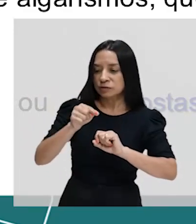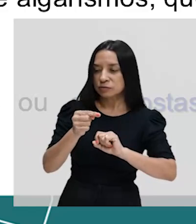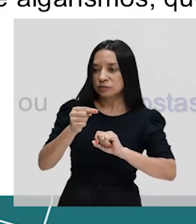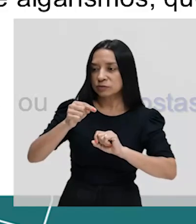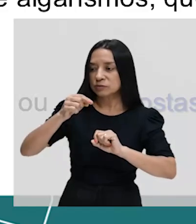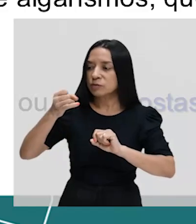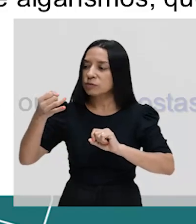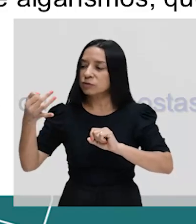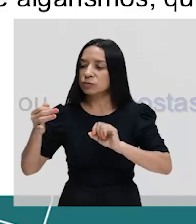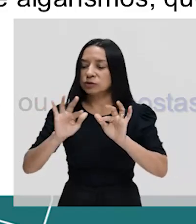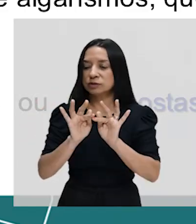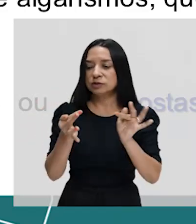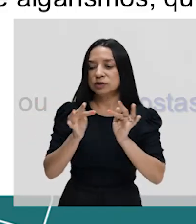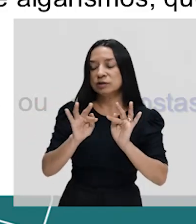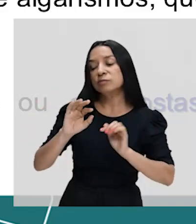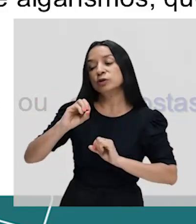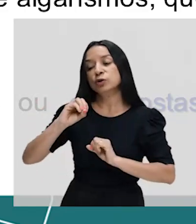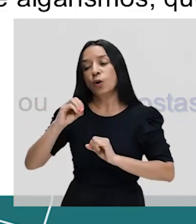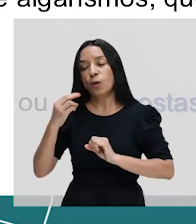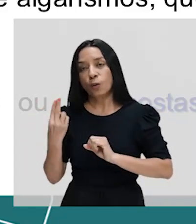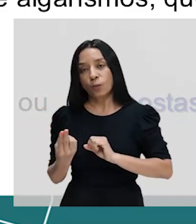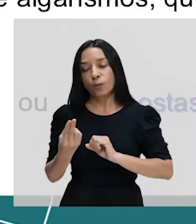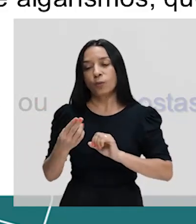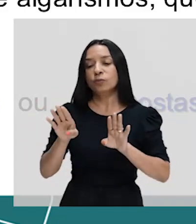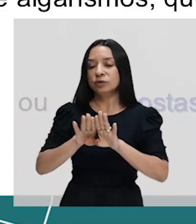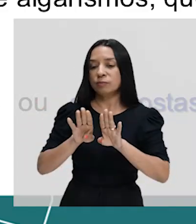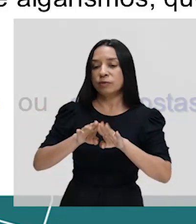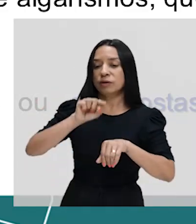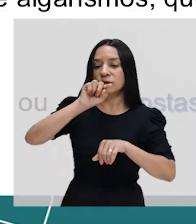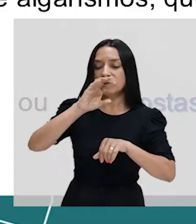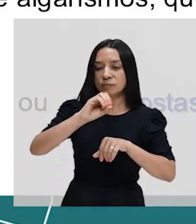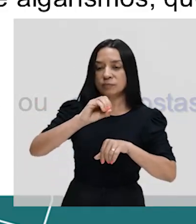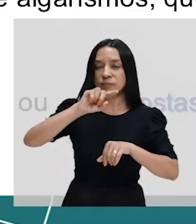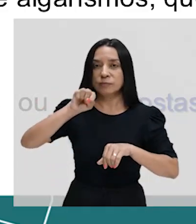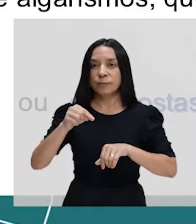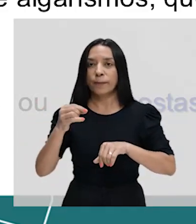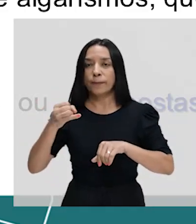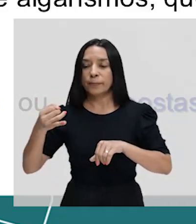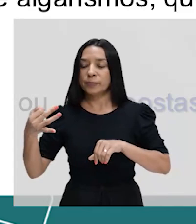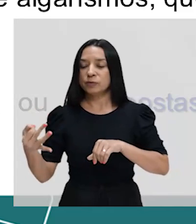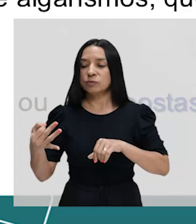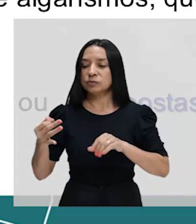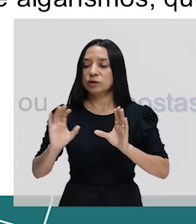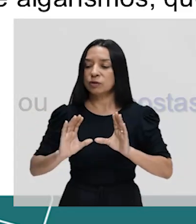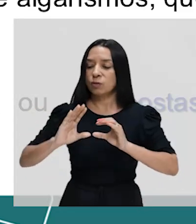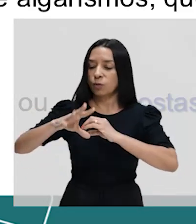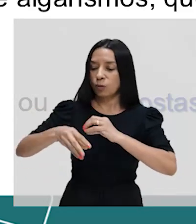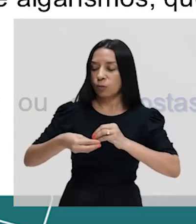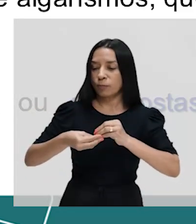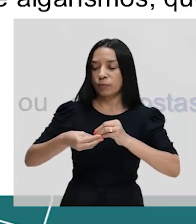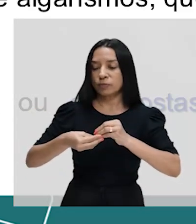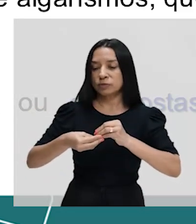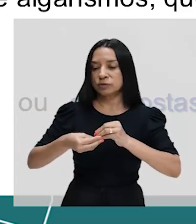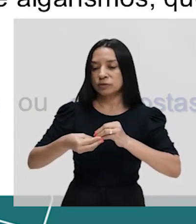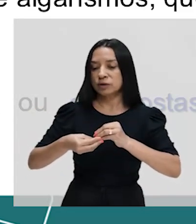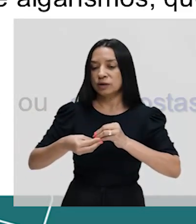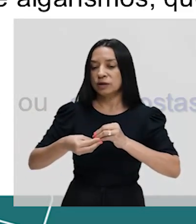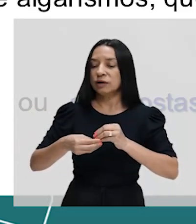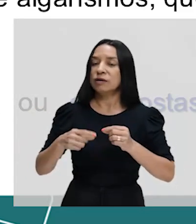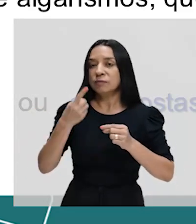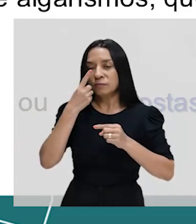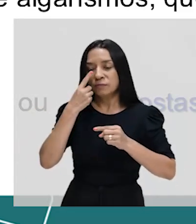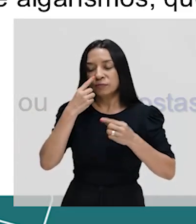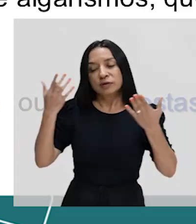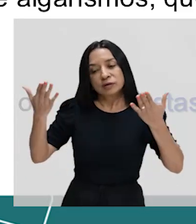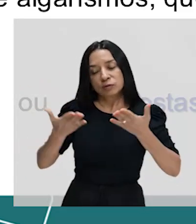simples ou ainda, né, dízimas periódicas compostas. E nós vamos ver cada tipo dessas. Não se preocupa que a